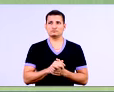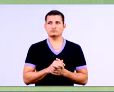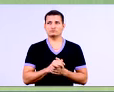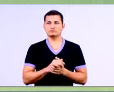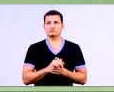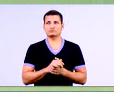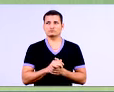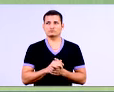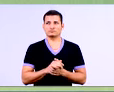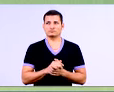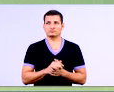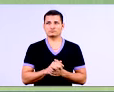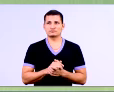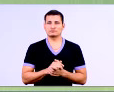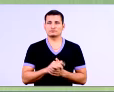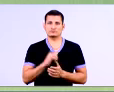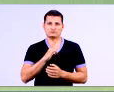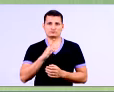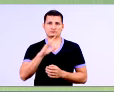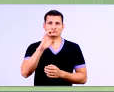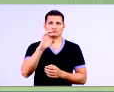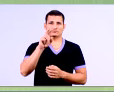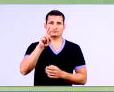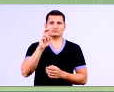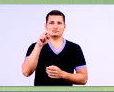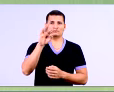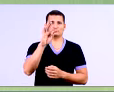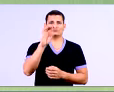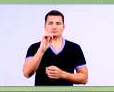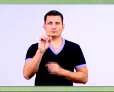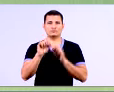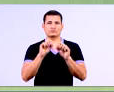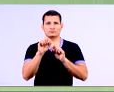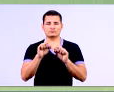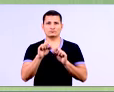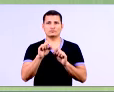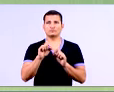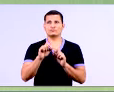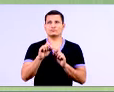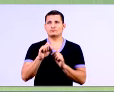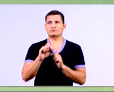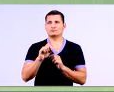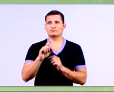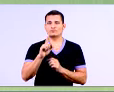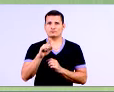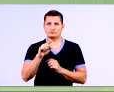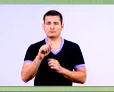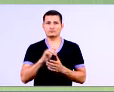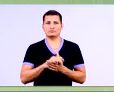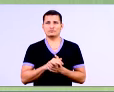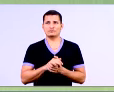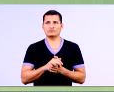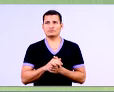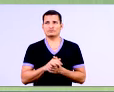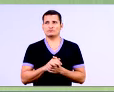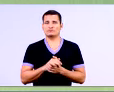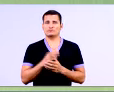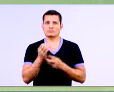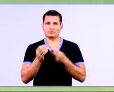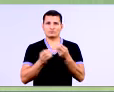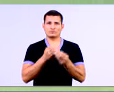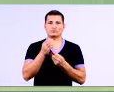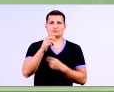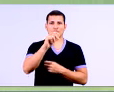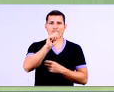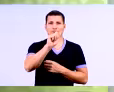evento. A um evento. O que é um evento? É uma situação, um estado em que a aplicação